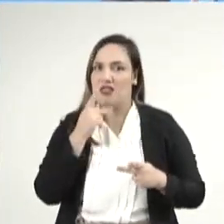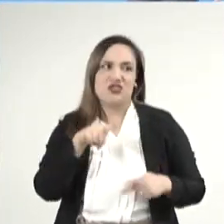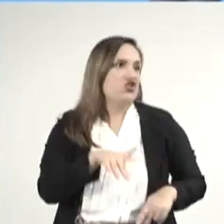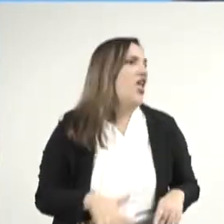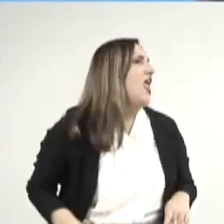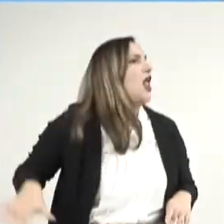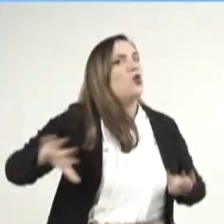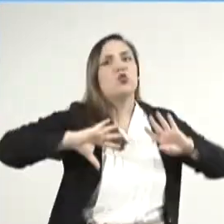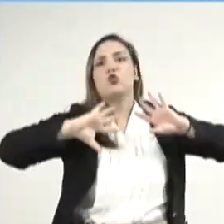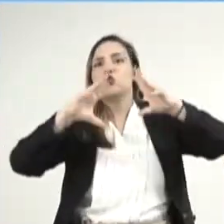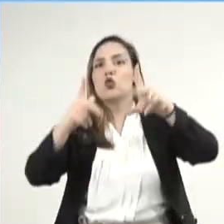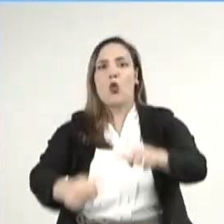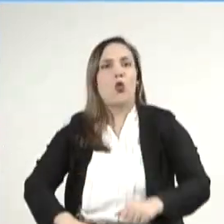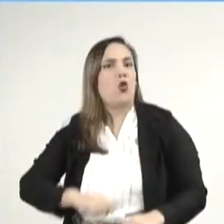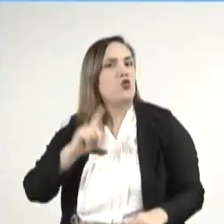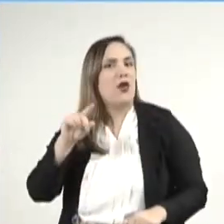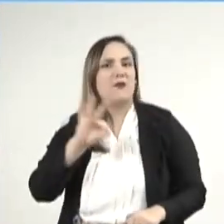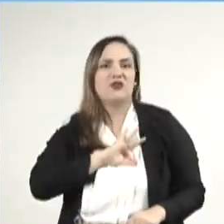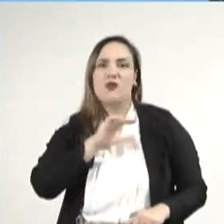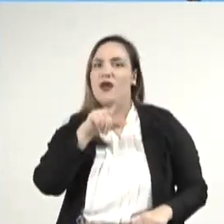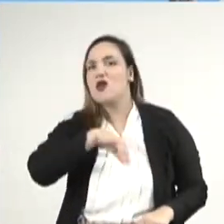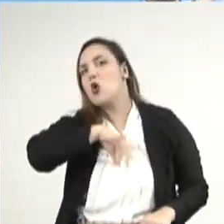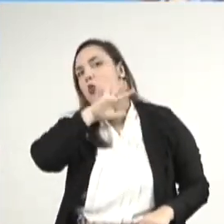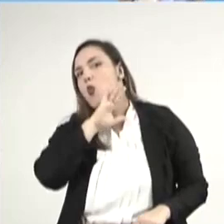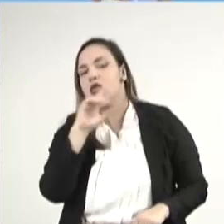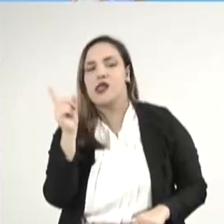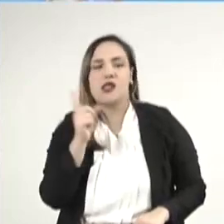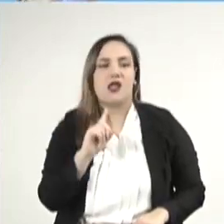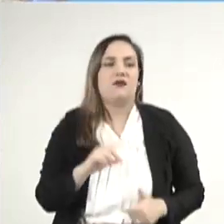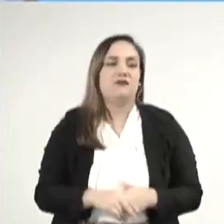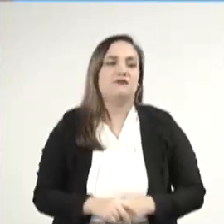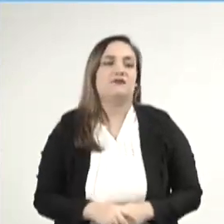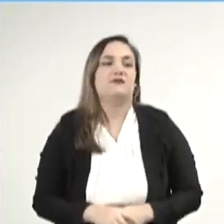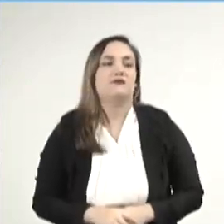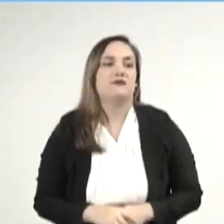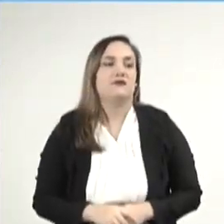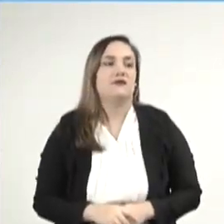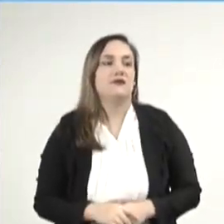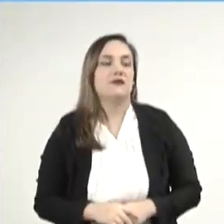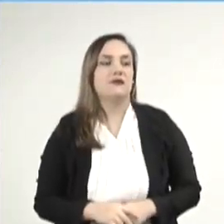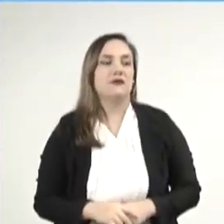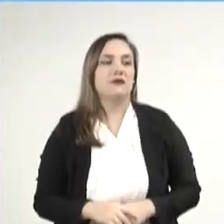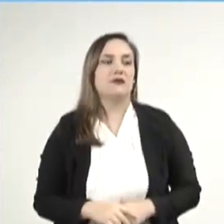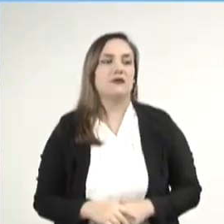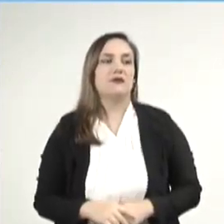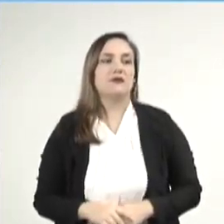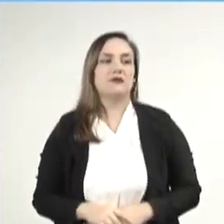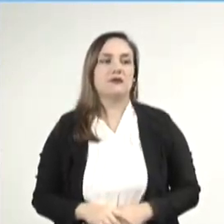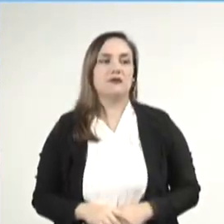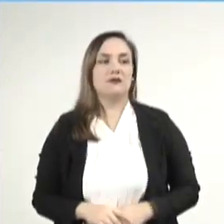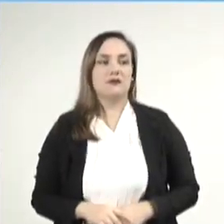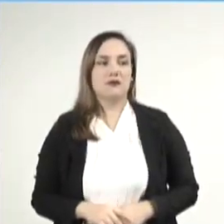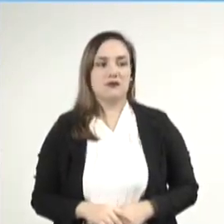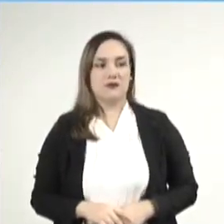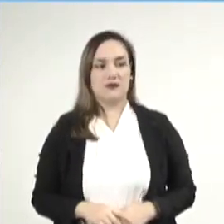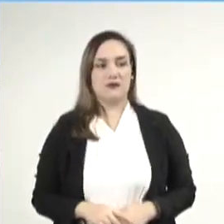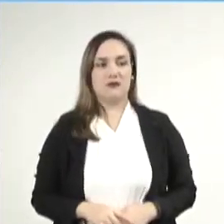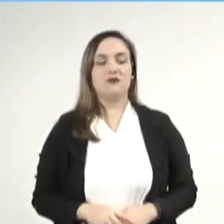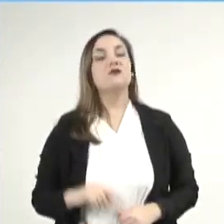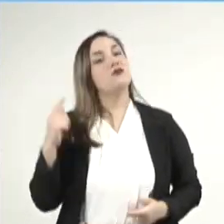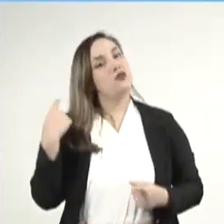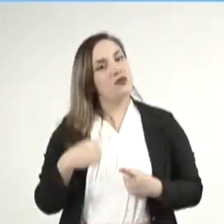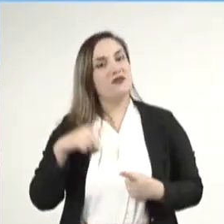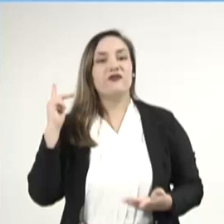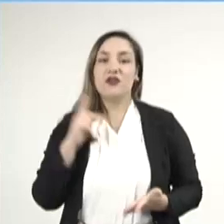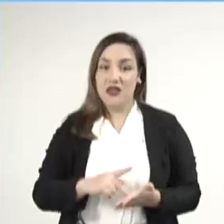generalizar, né, essa situação da participação dos policiais neste caso, porque, de